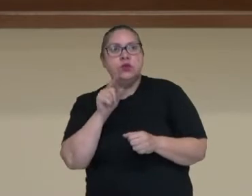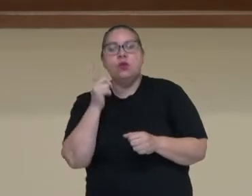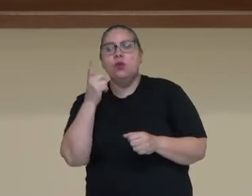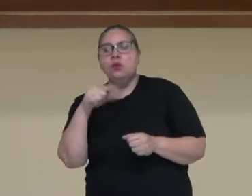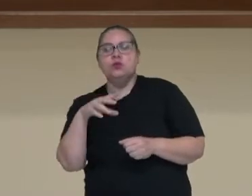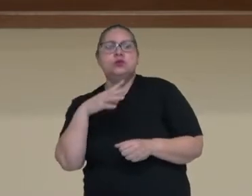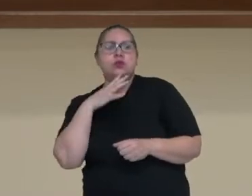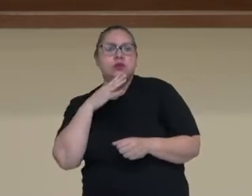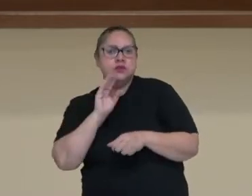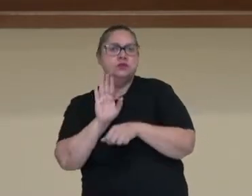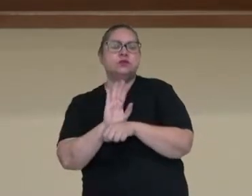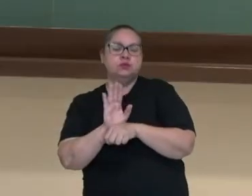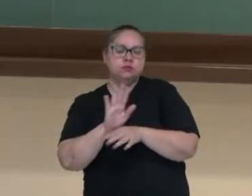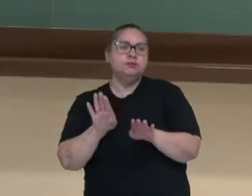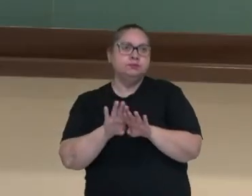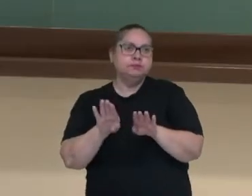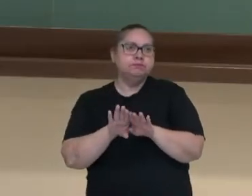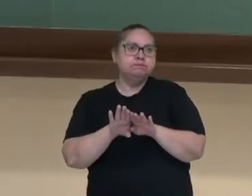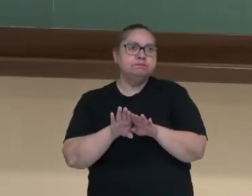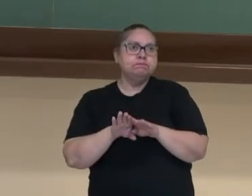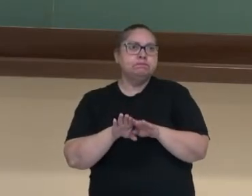eu conheço o filme também.